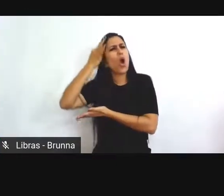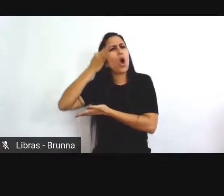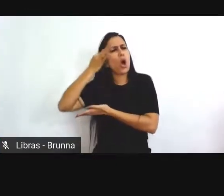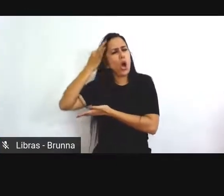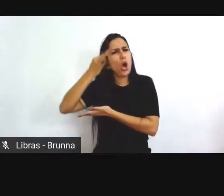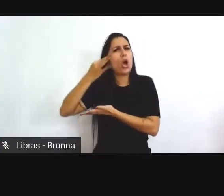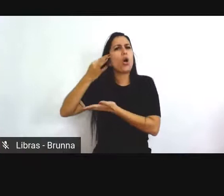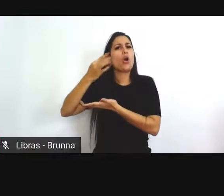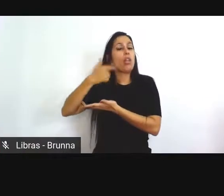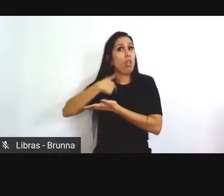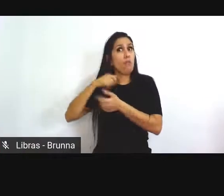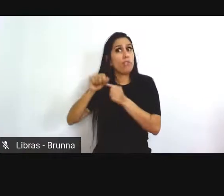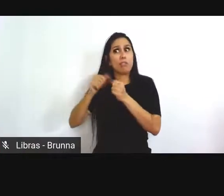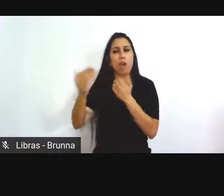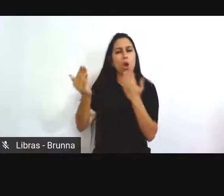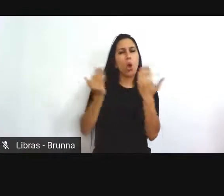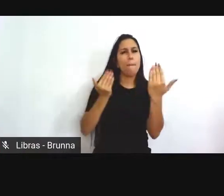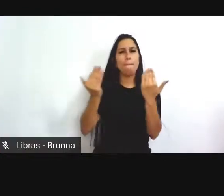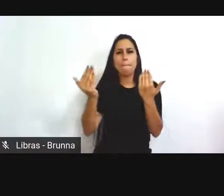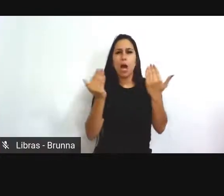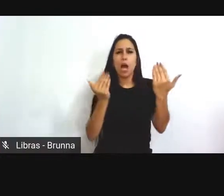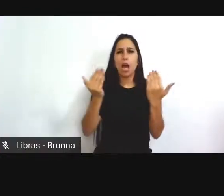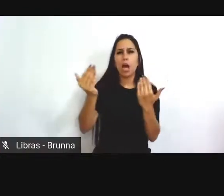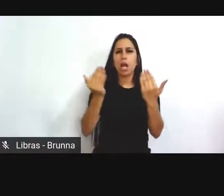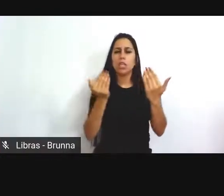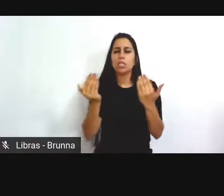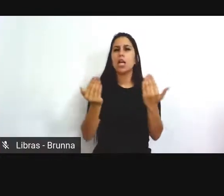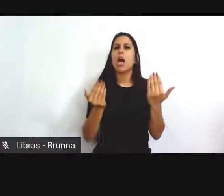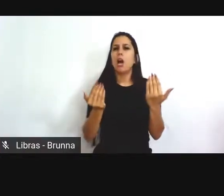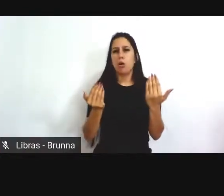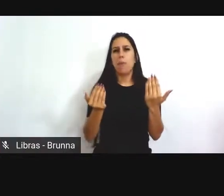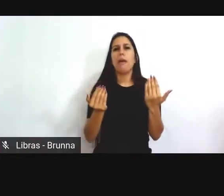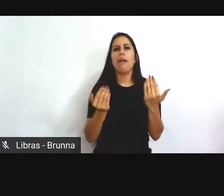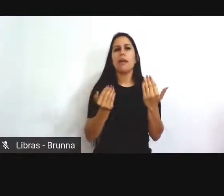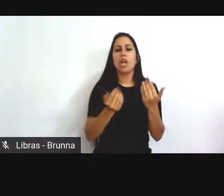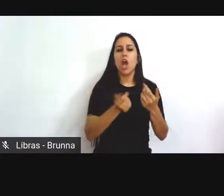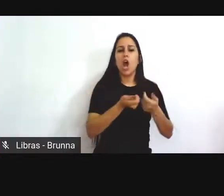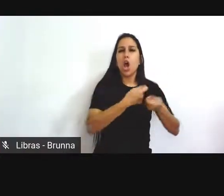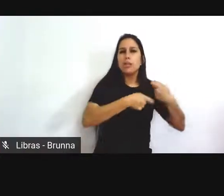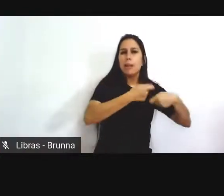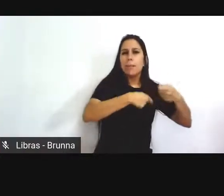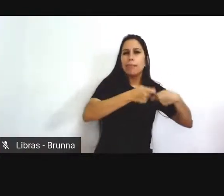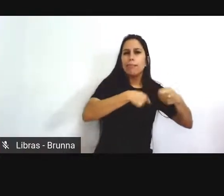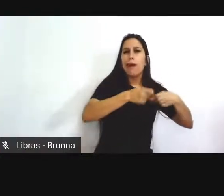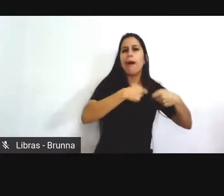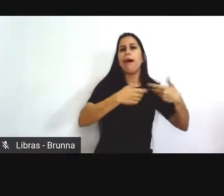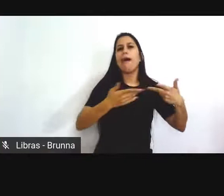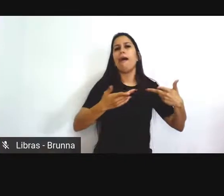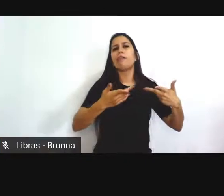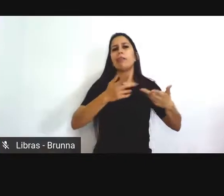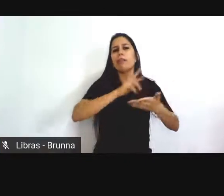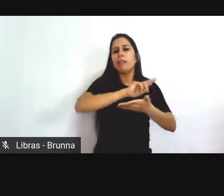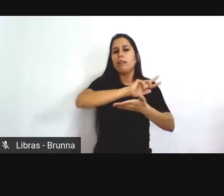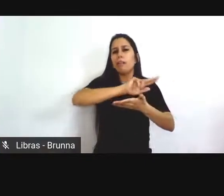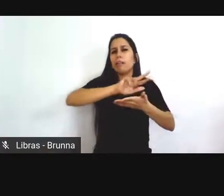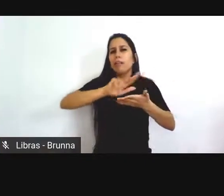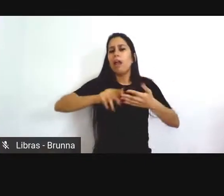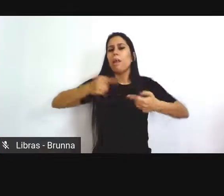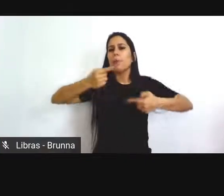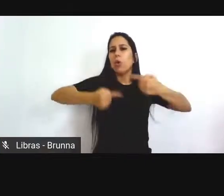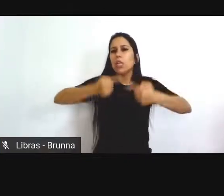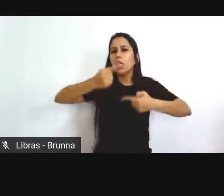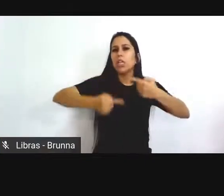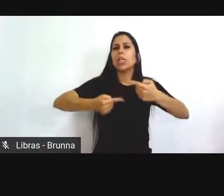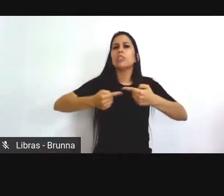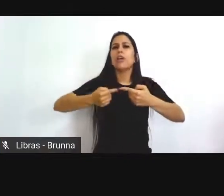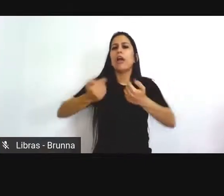comparação entre processos orçamentários e regras orçamentárias à luz da teoria política entre o Brasil